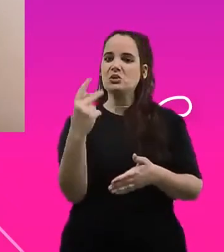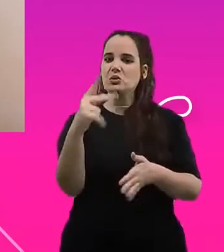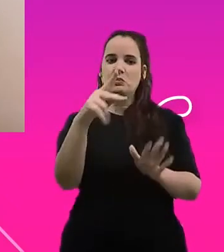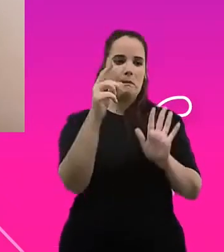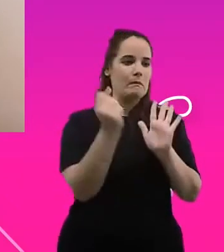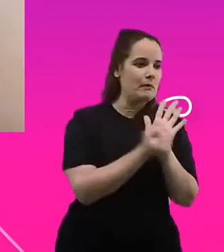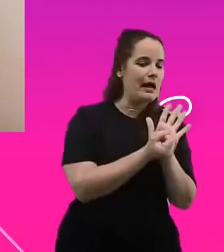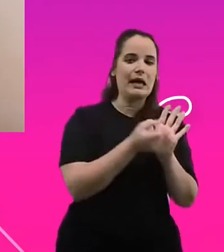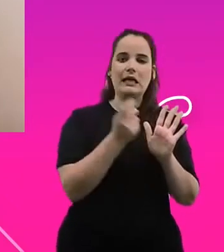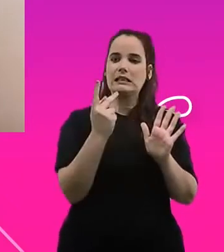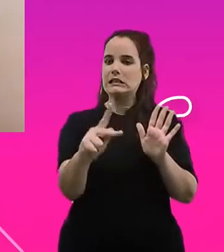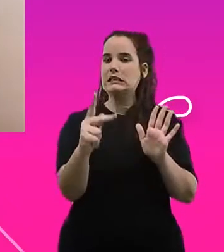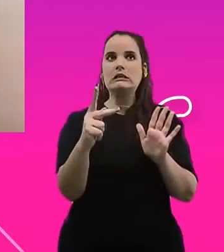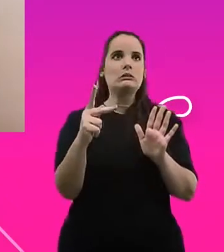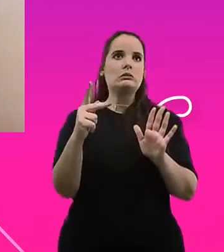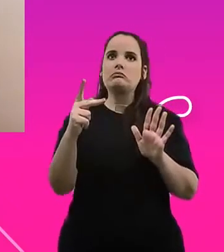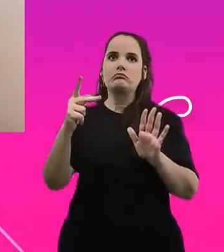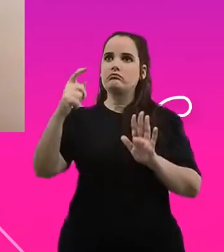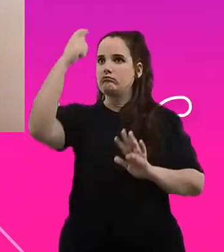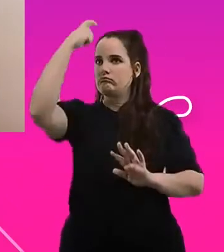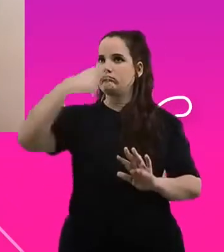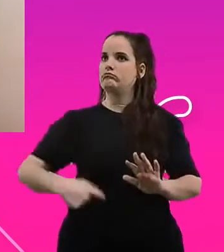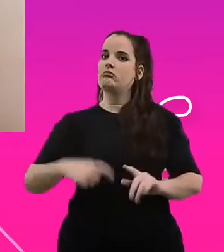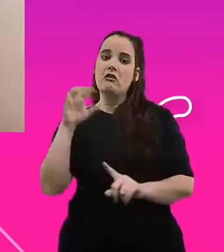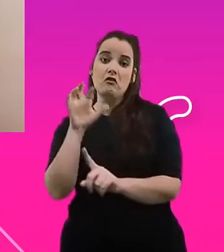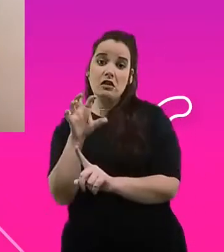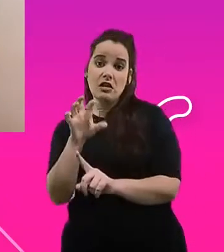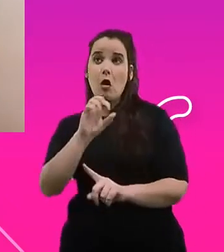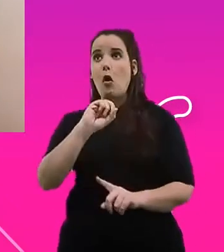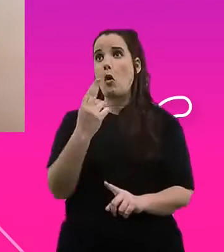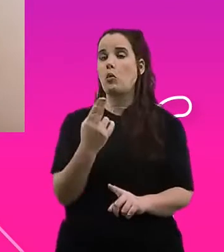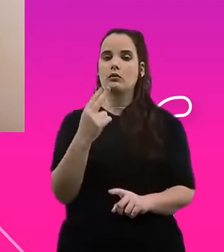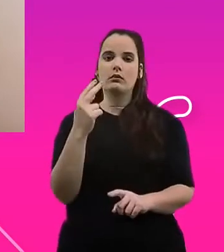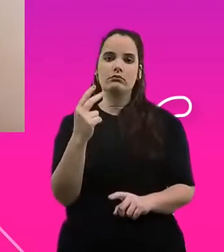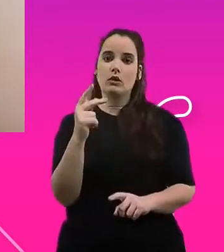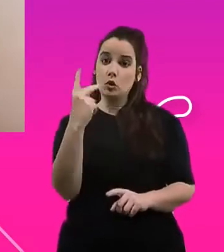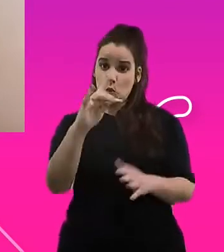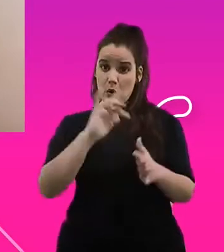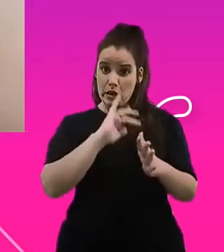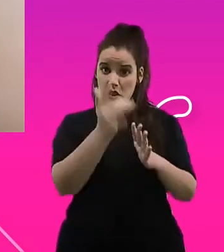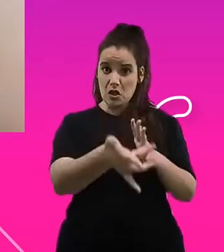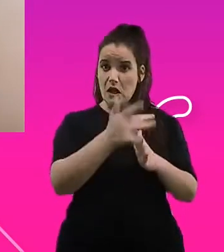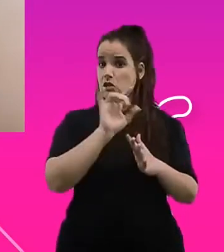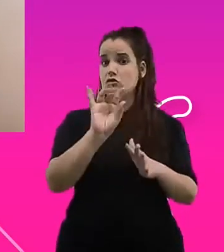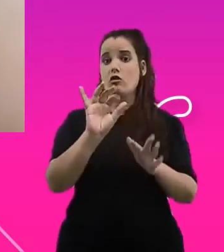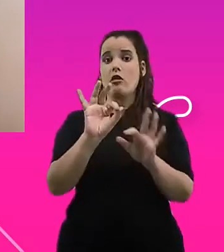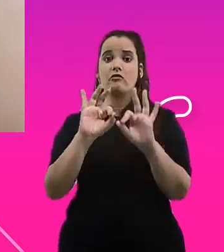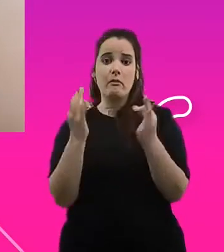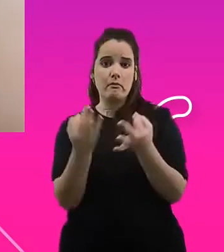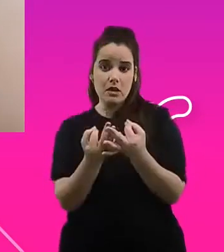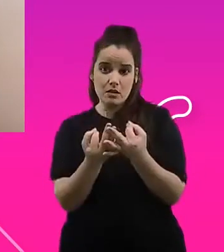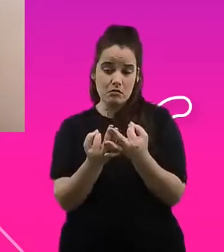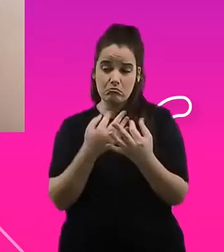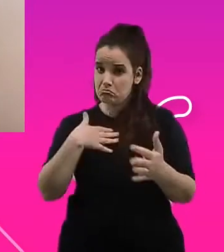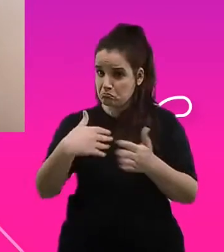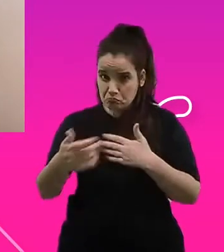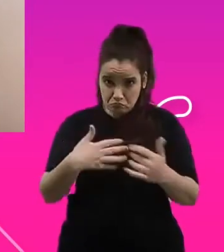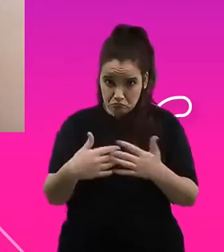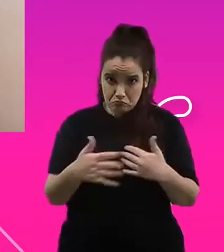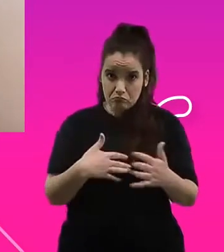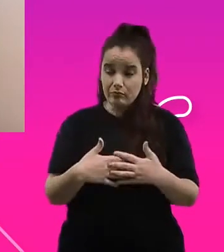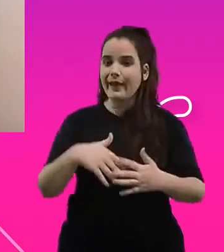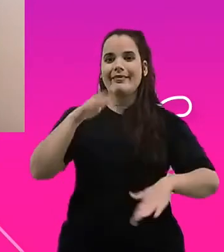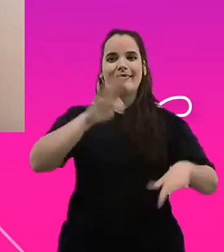é só uma arroba que está falando com a sua família. Então, o slow content, o quanto você posta, é muito